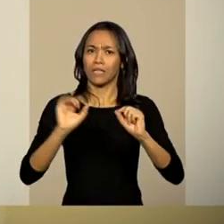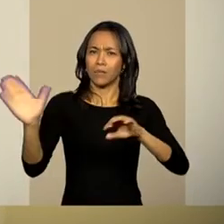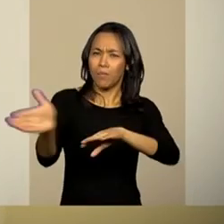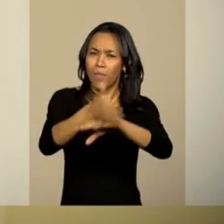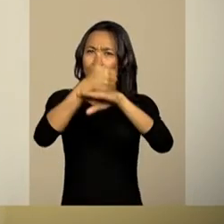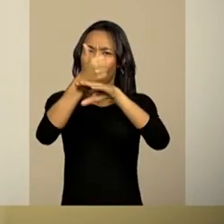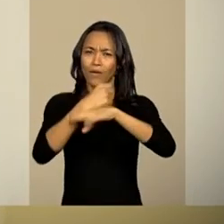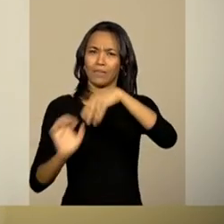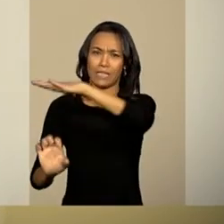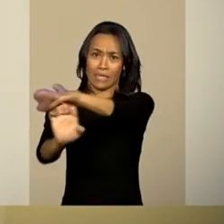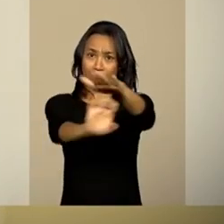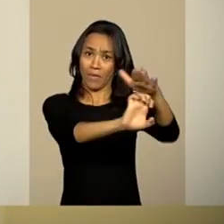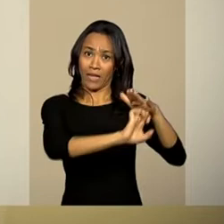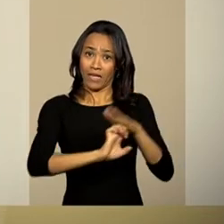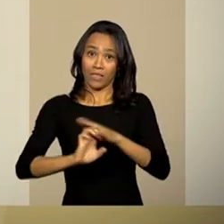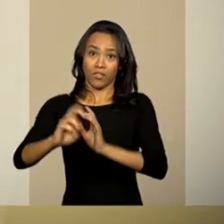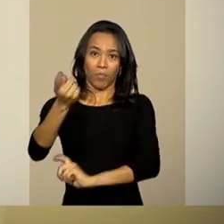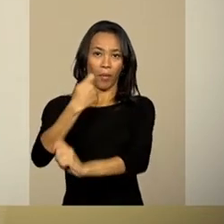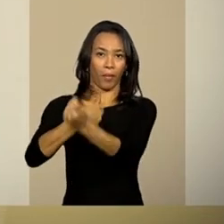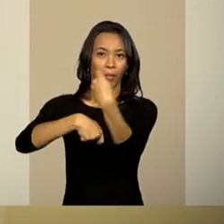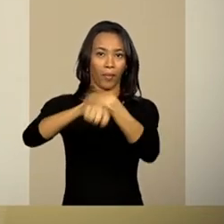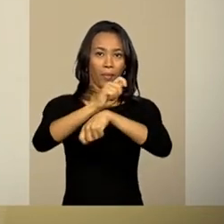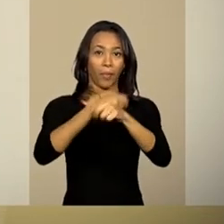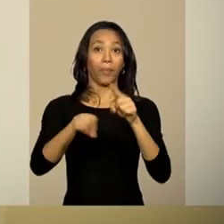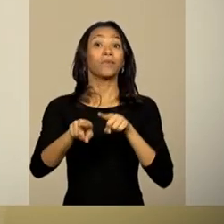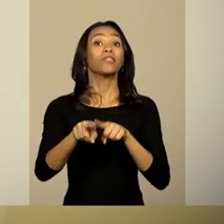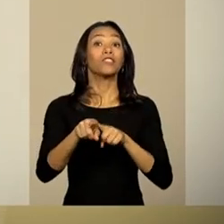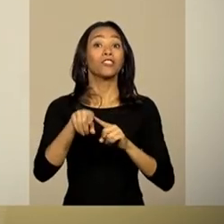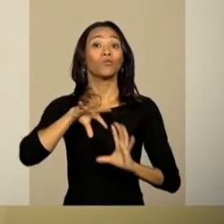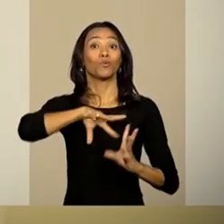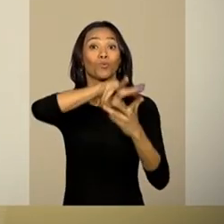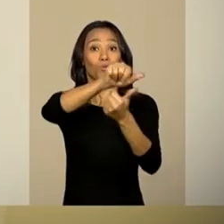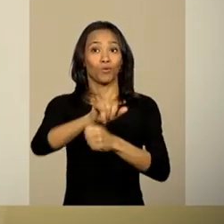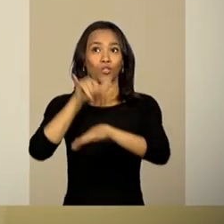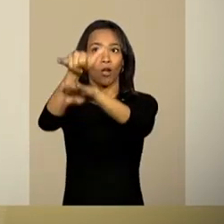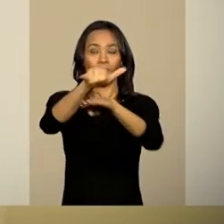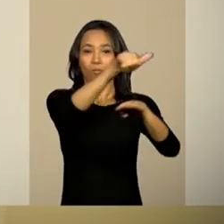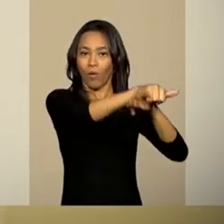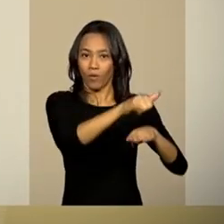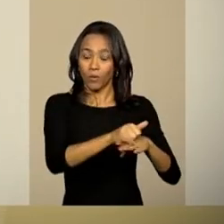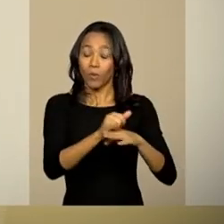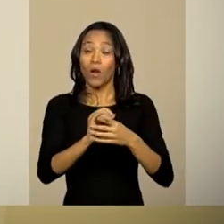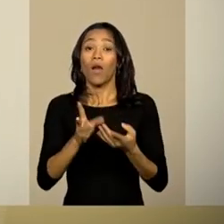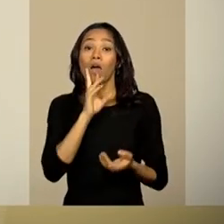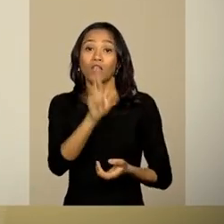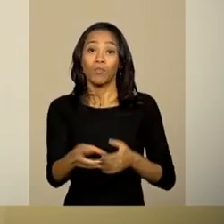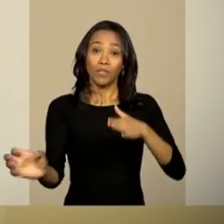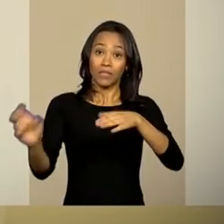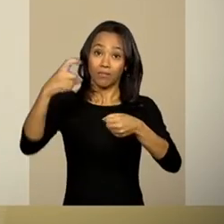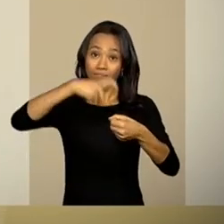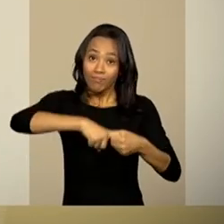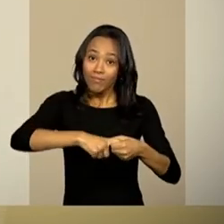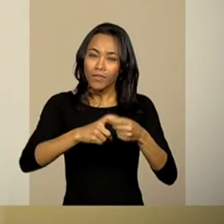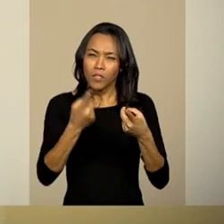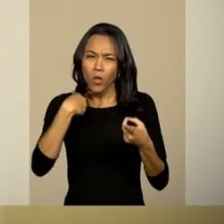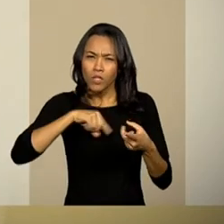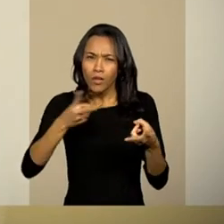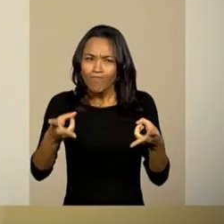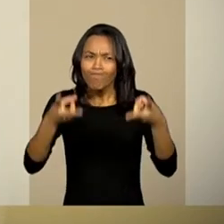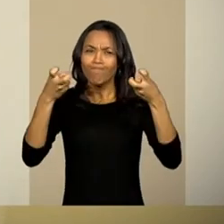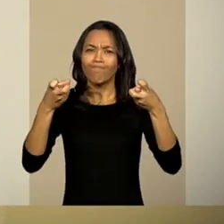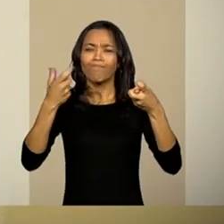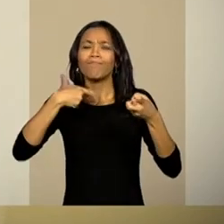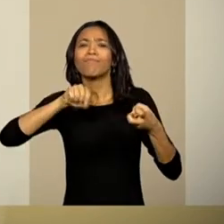melhores empresas de administração de aeroportos do mundo. O resultado dessa parceria já começa a ser percebido